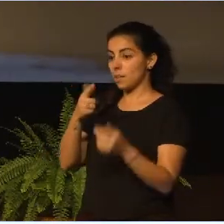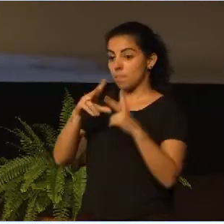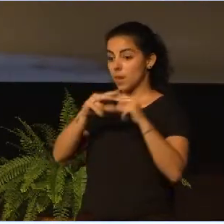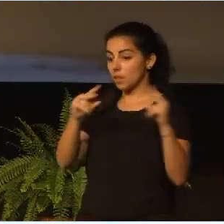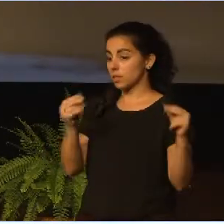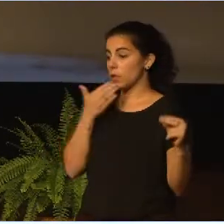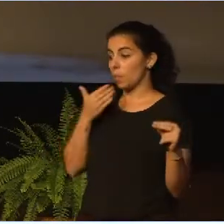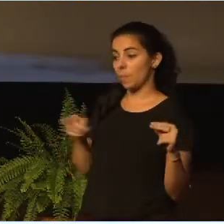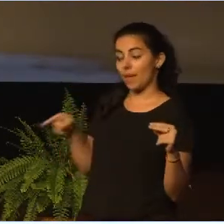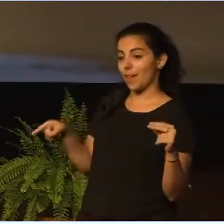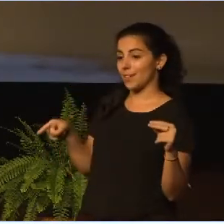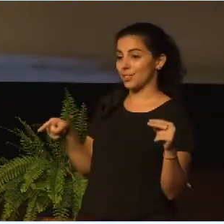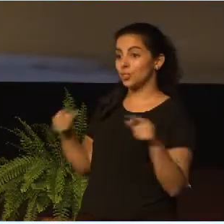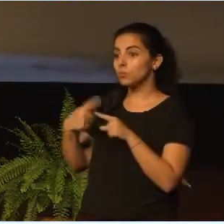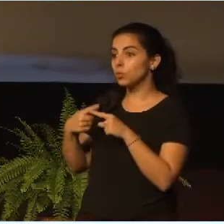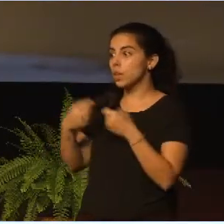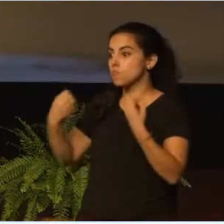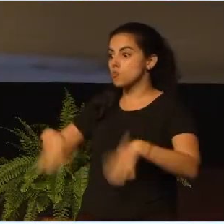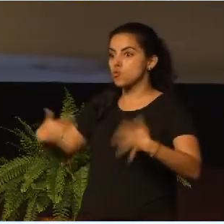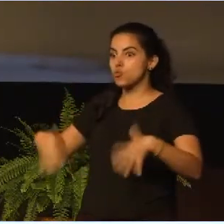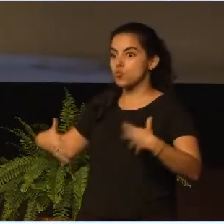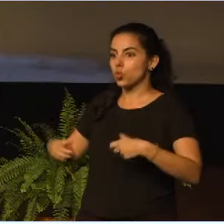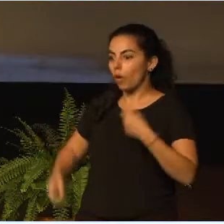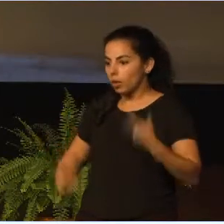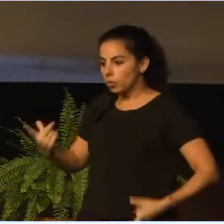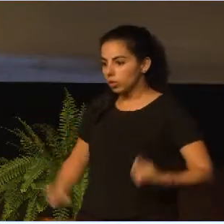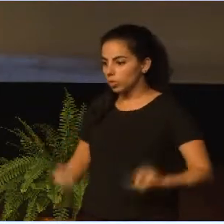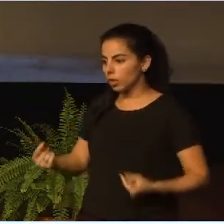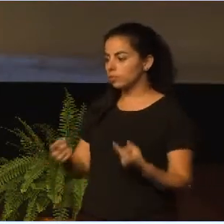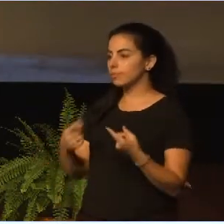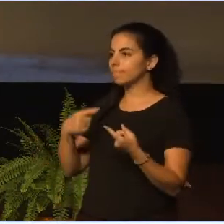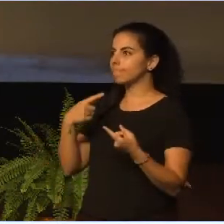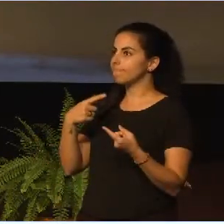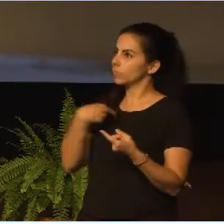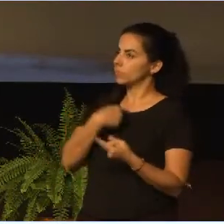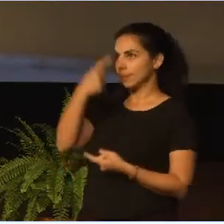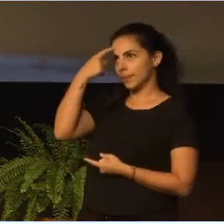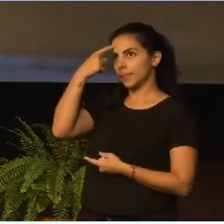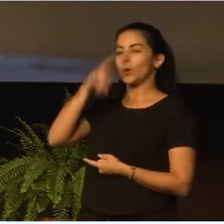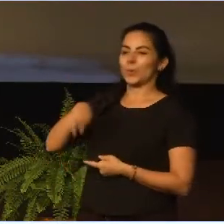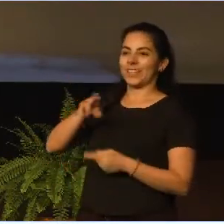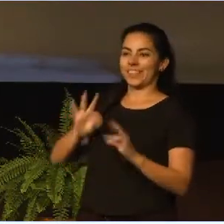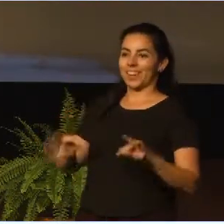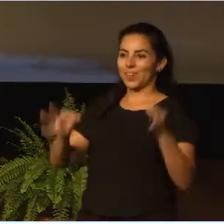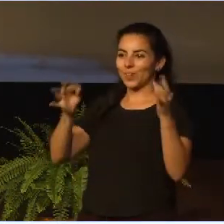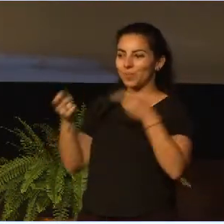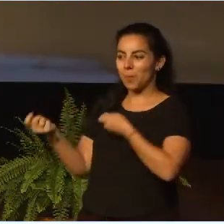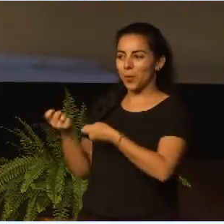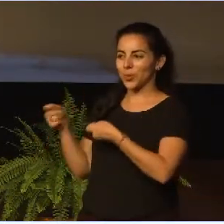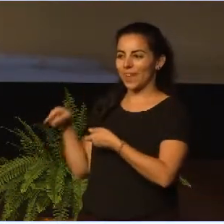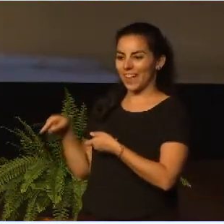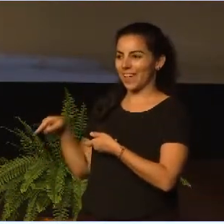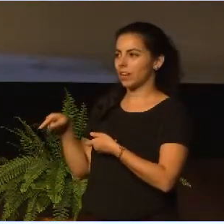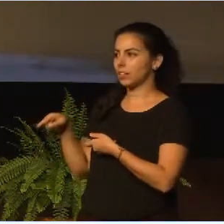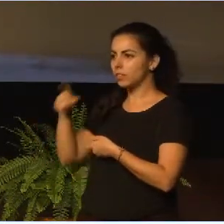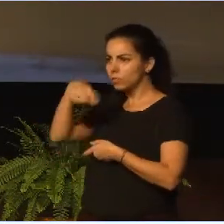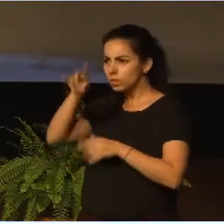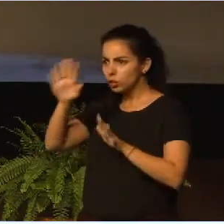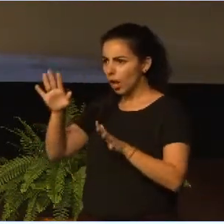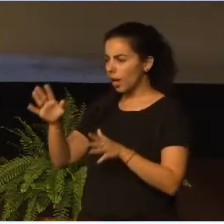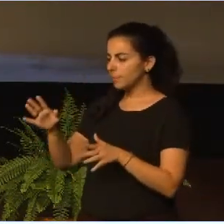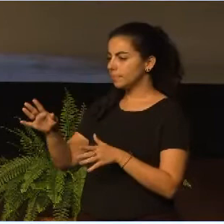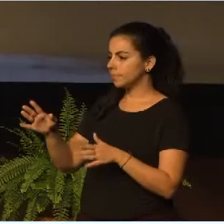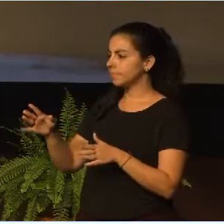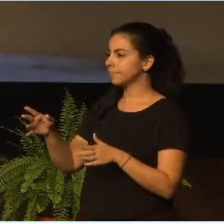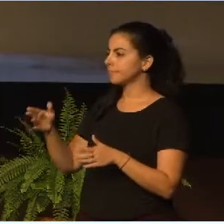um volume muito grande para se fazer manualmente. Então a gente sabia que a gente podia usar tecnologia nisso. Os deputados nunca foram contestados. Alguém aqui já contestou um